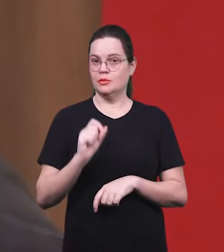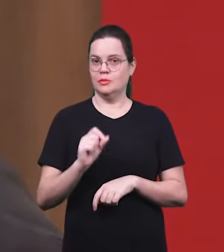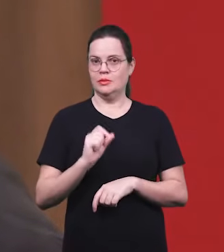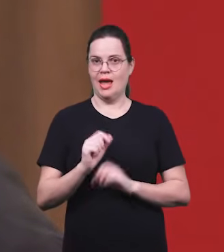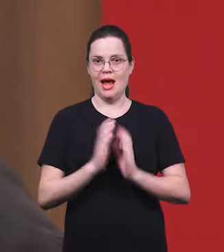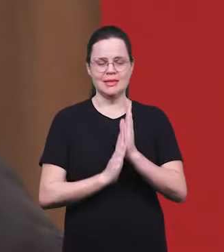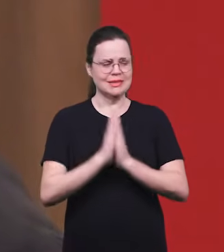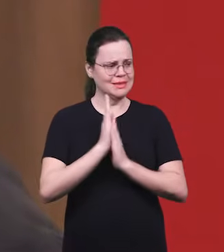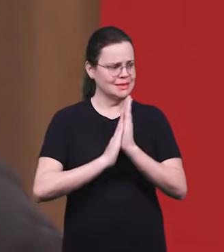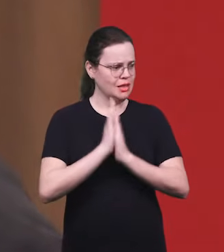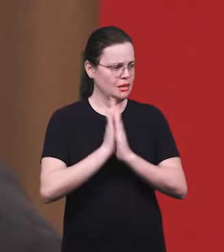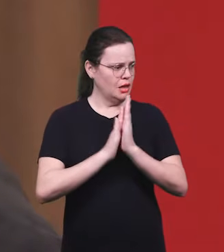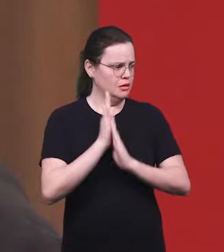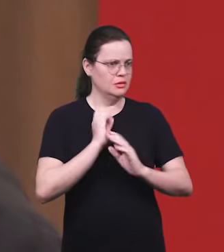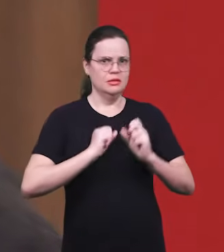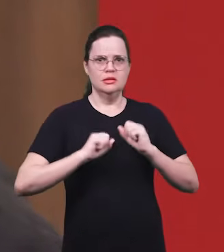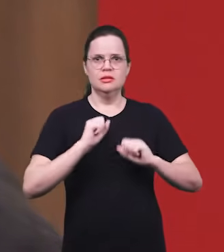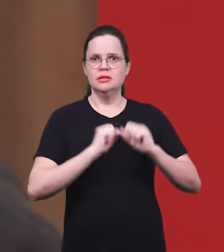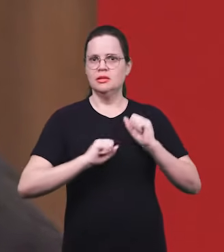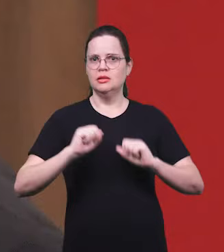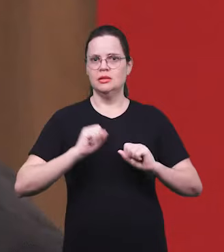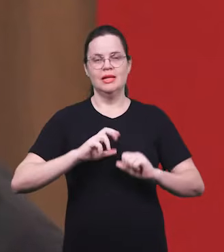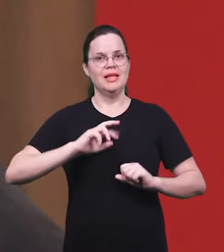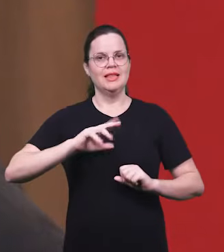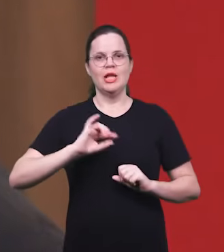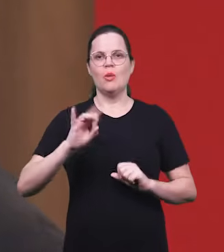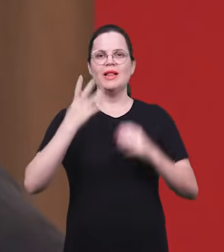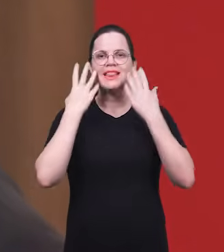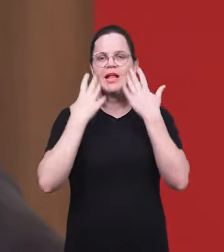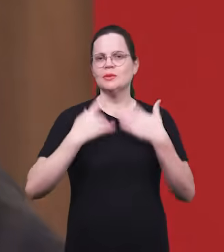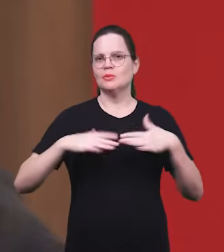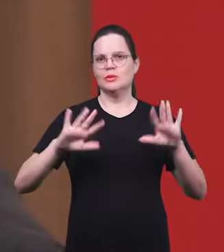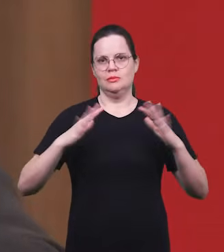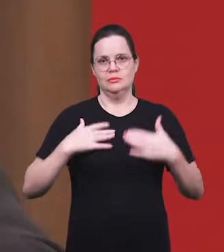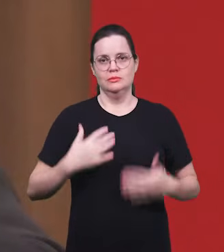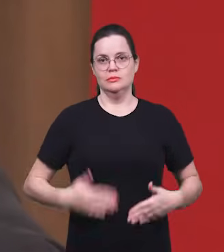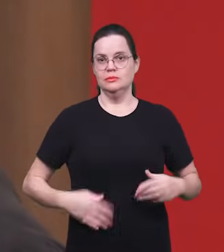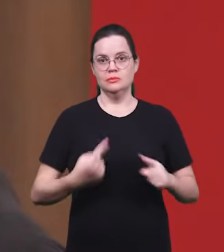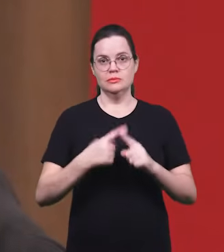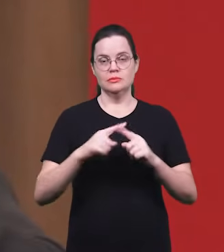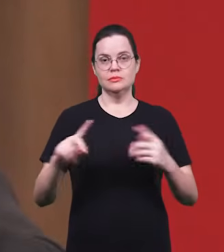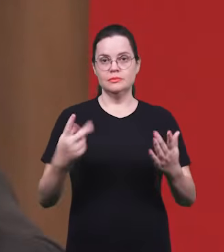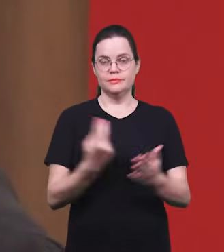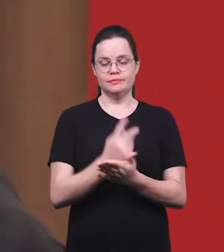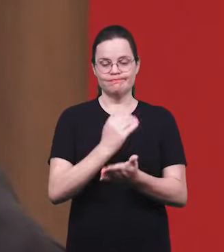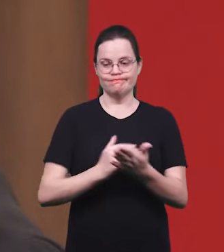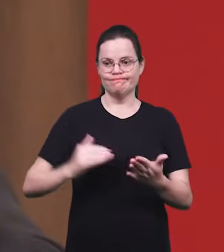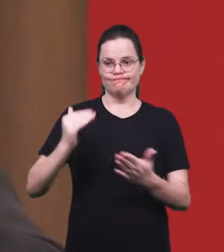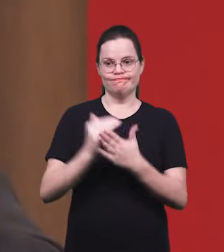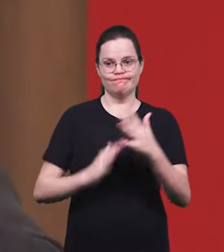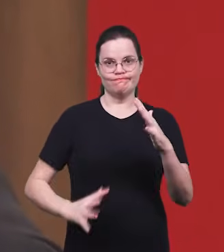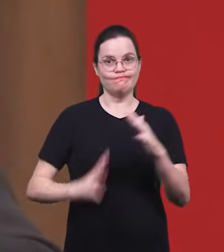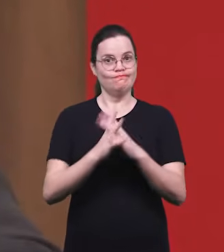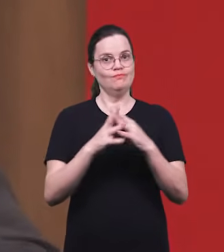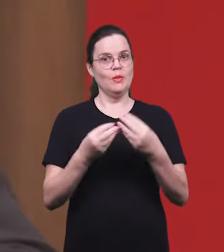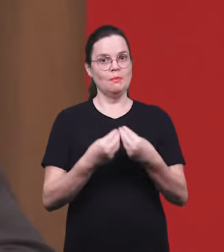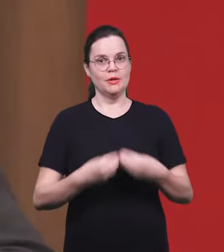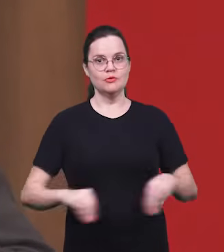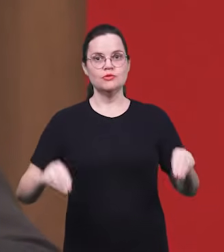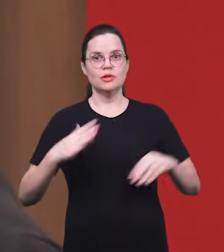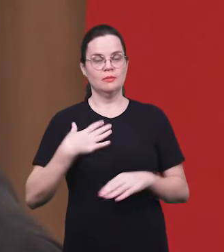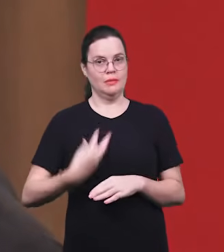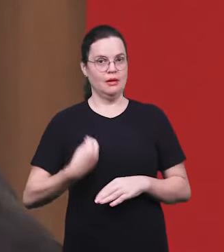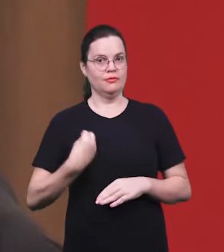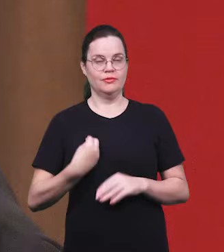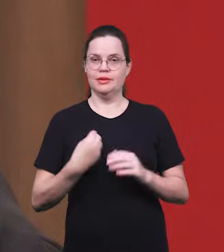que a ansiedade deixa de ser um alerta do corpo e passa a afetar a sua vida de uma forma